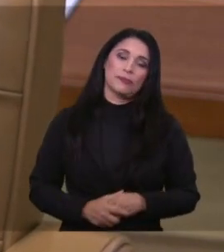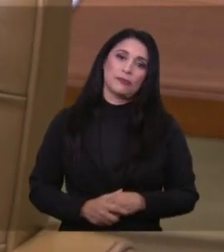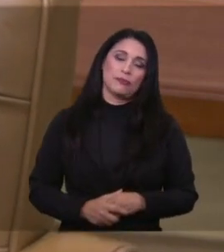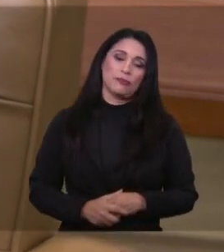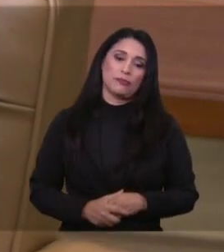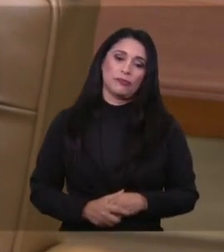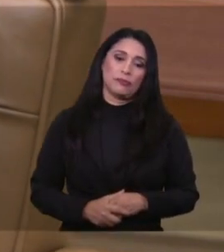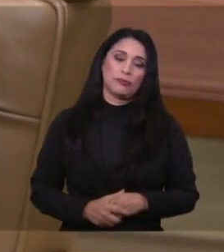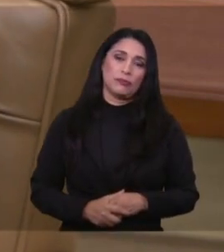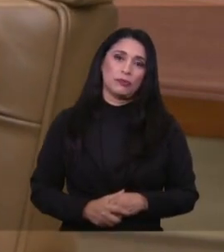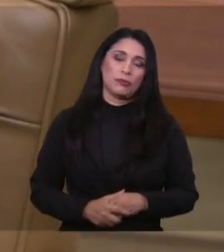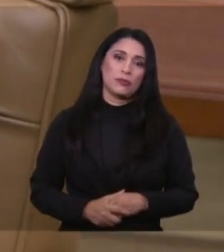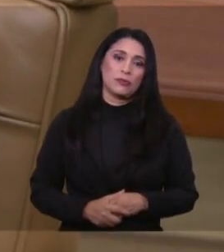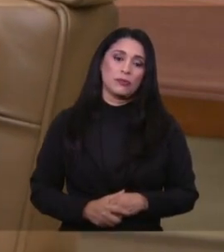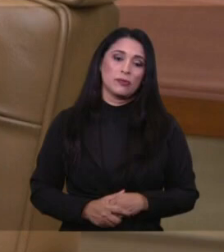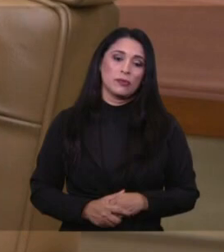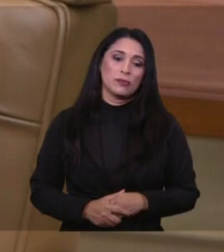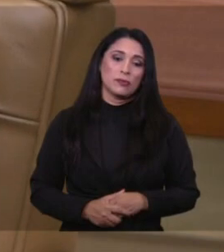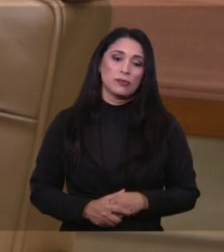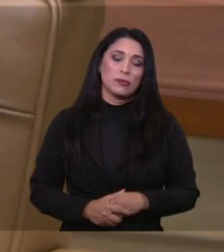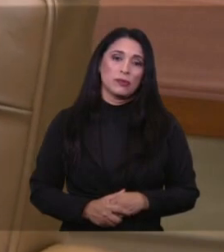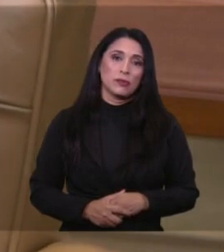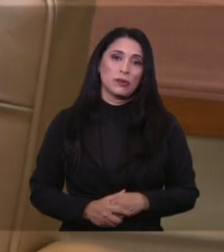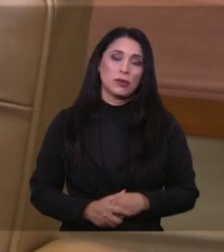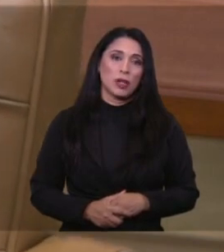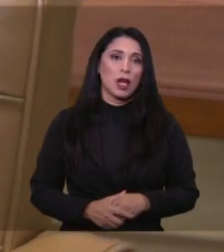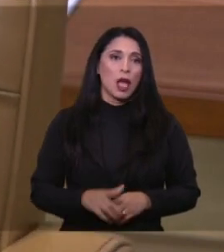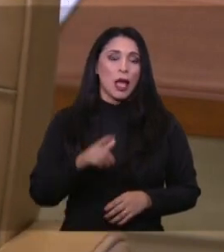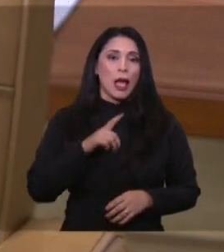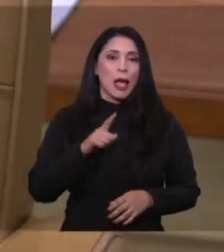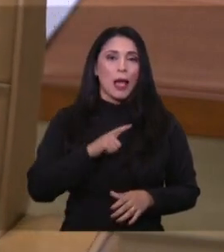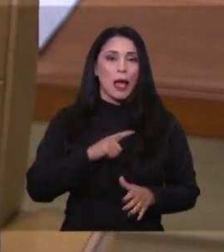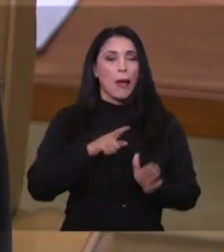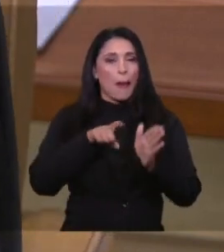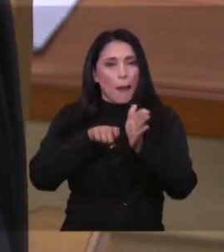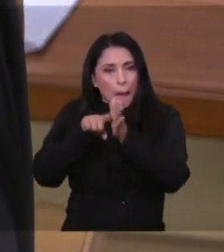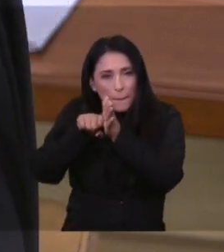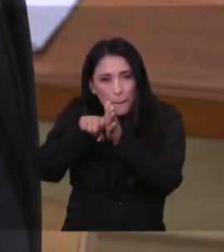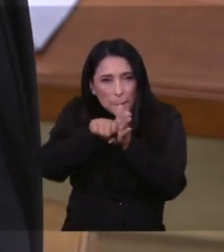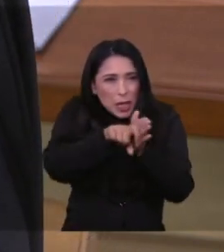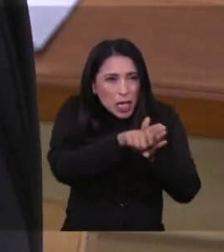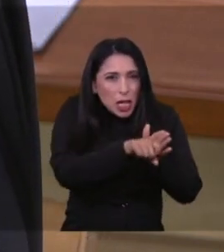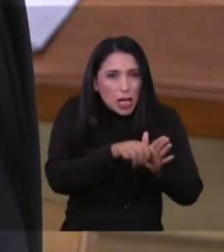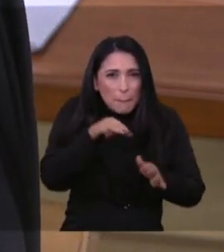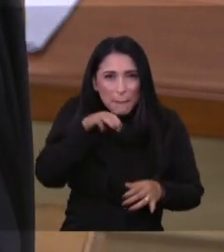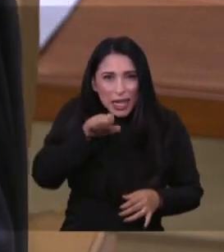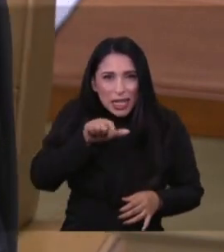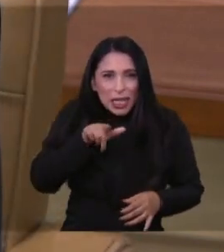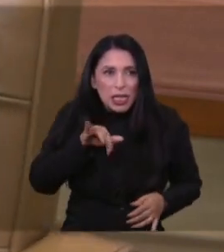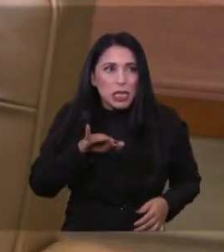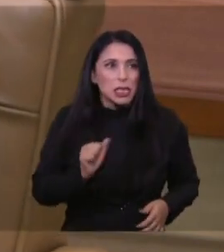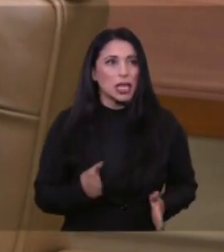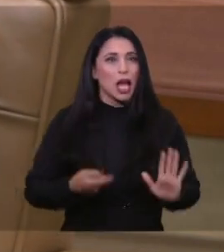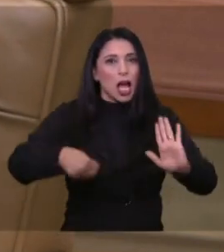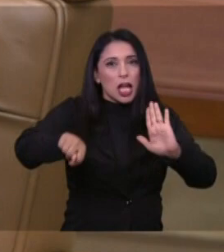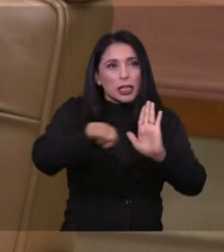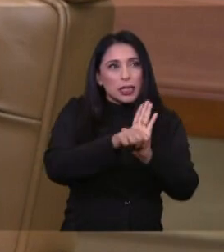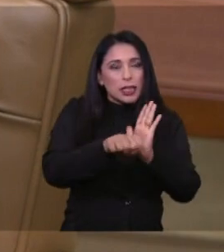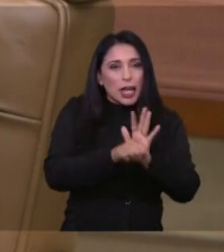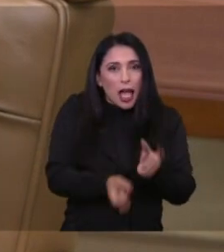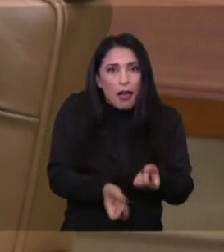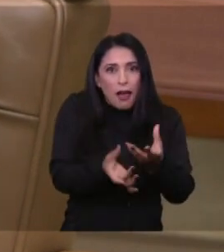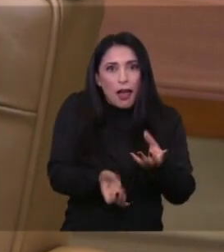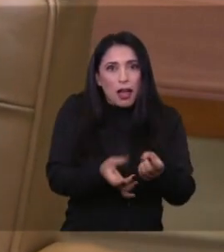são relevantes as ações da milícia no Rio de Janeiro, do narcotráfico, da ocupação de